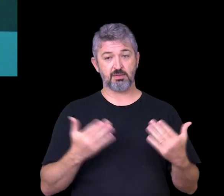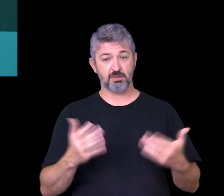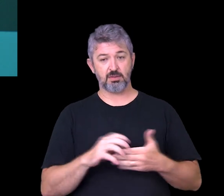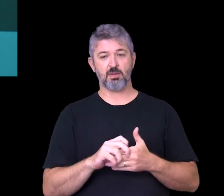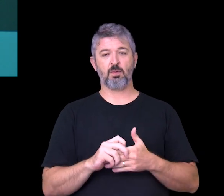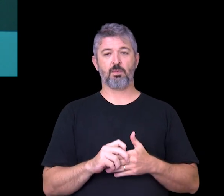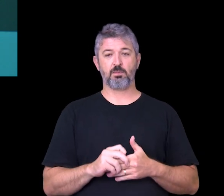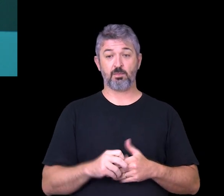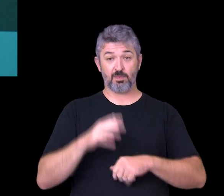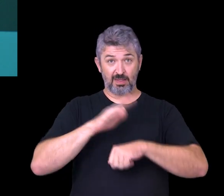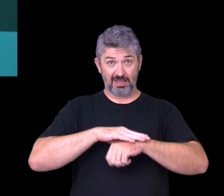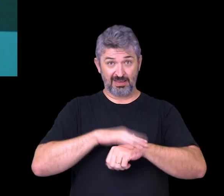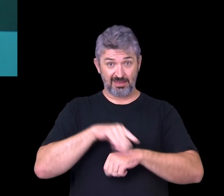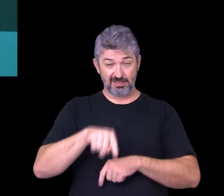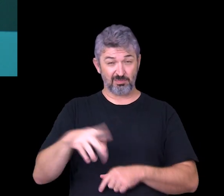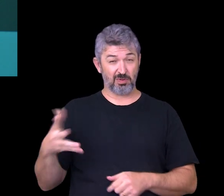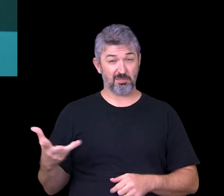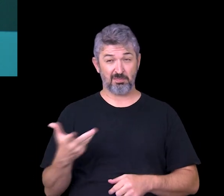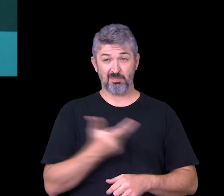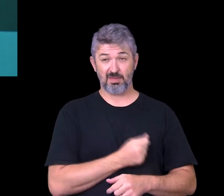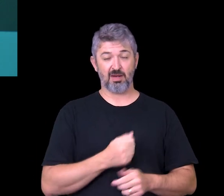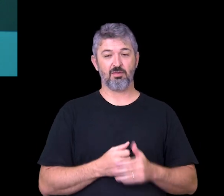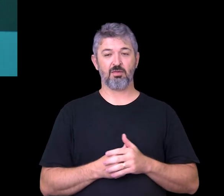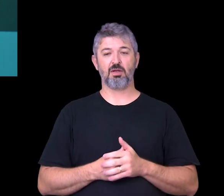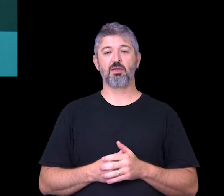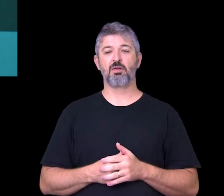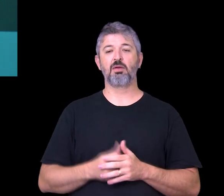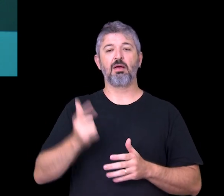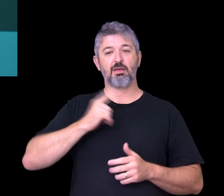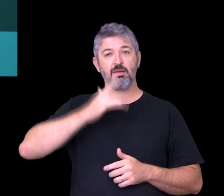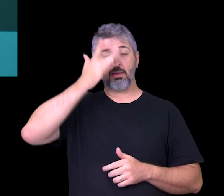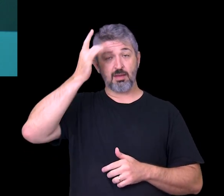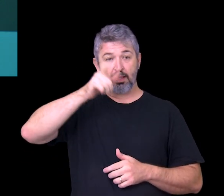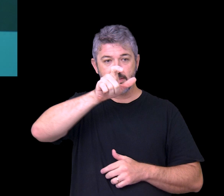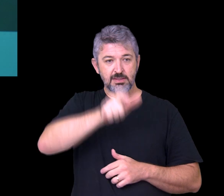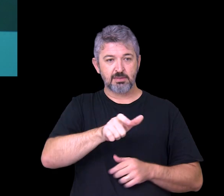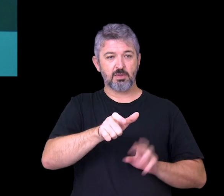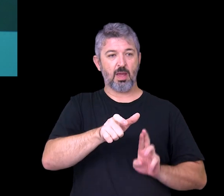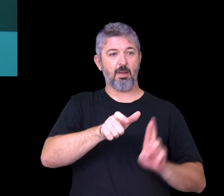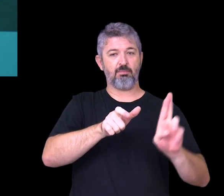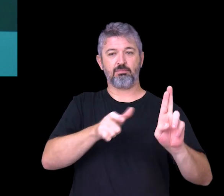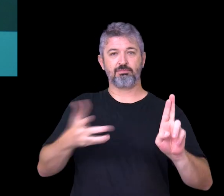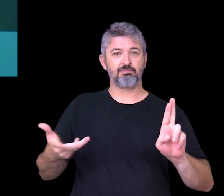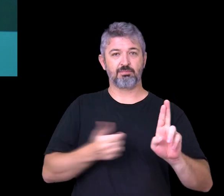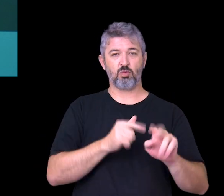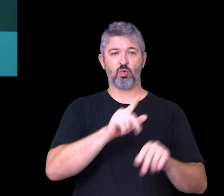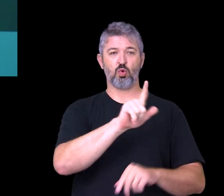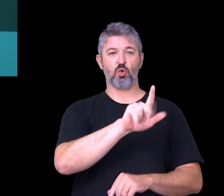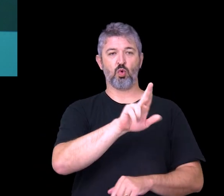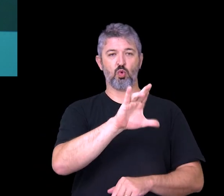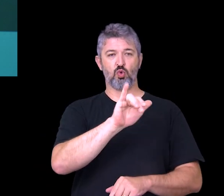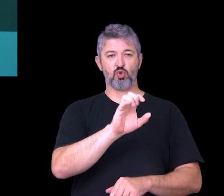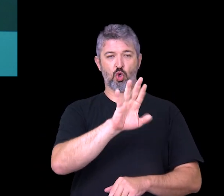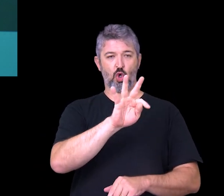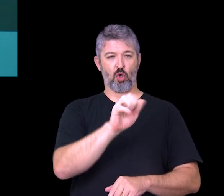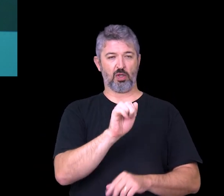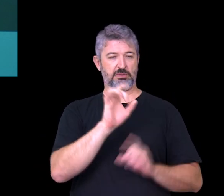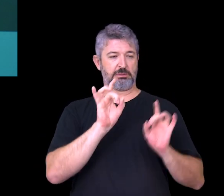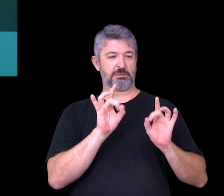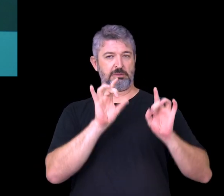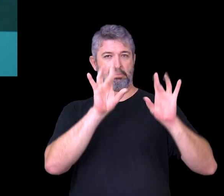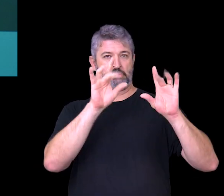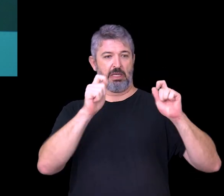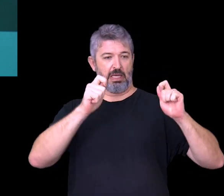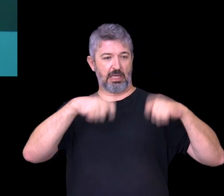momento mágico, a gente tem essas pessoas, esses protagonistas fantásticos. Lúcio Costa, com toda essa sofisticação e essa capacidade